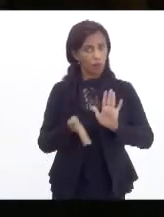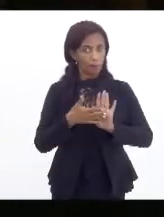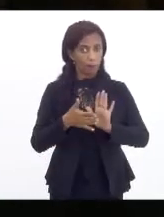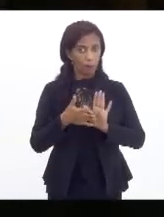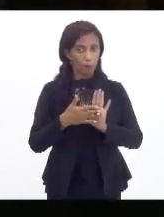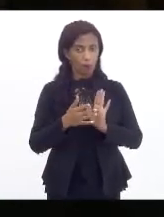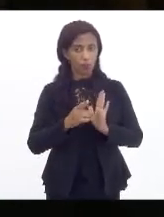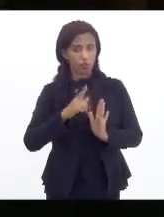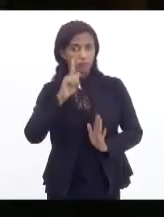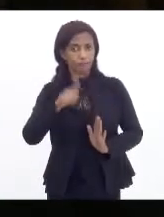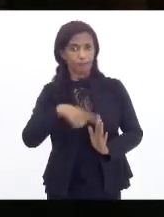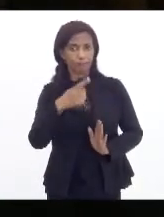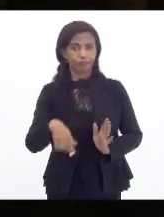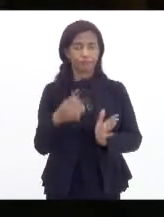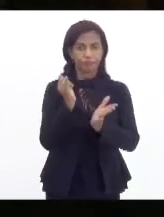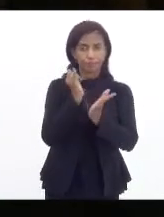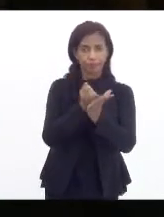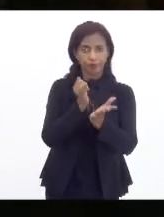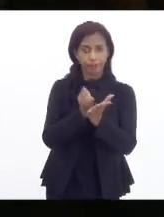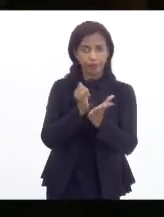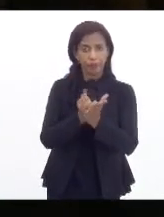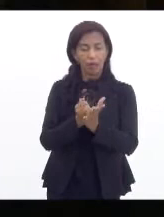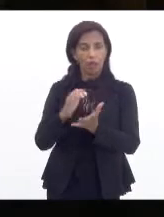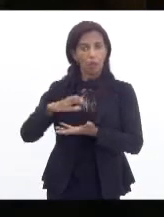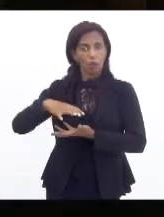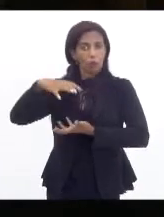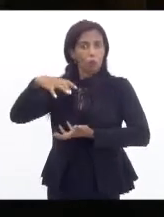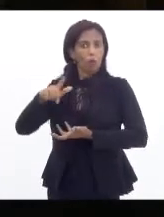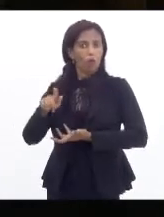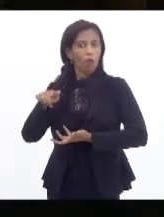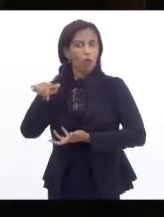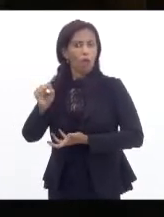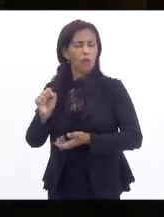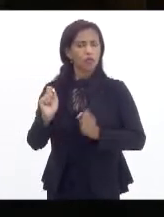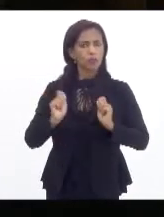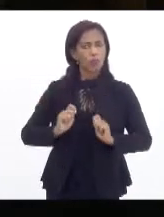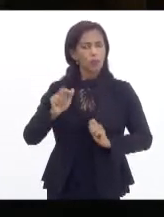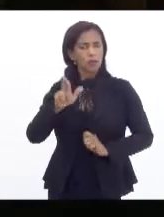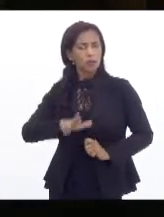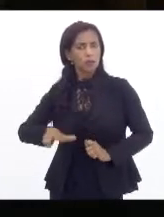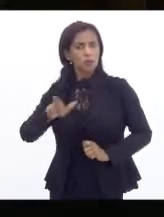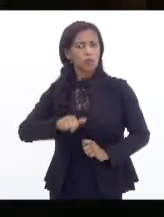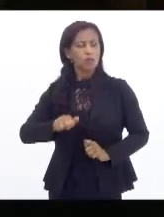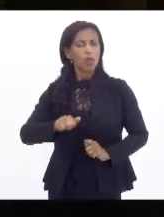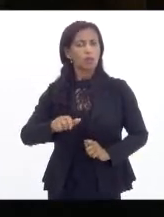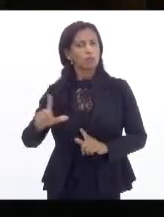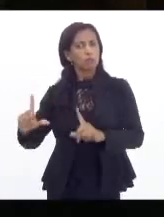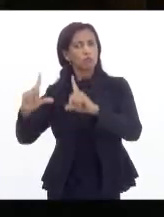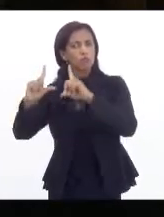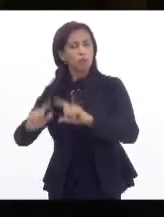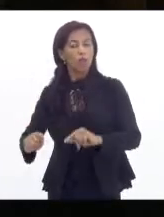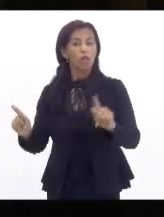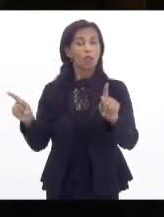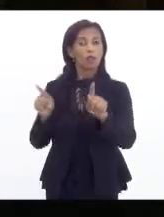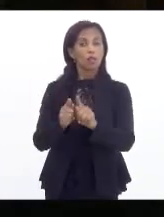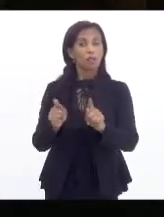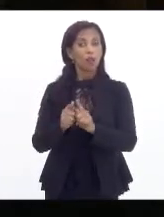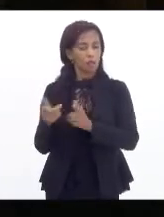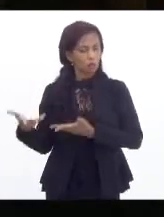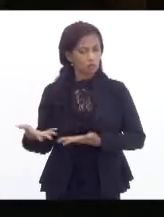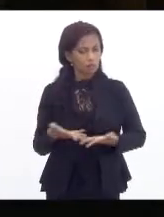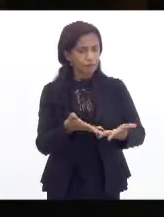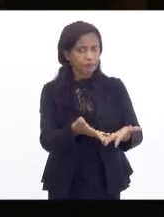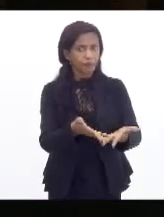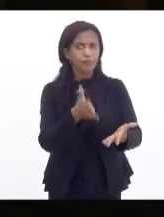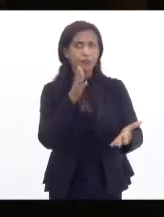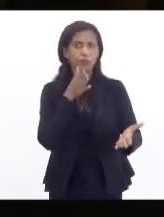de isenção de ICMS para botijão de gás poderá ser utilizada para endossar, inclusive, aquilo